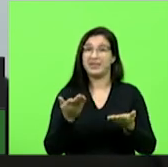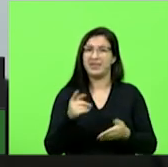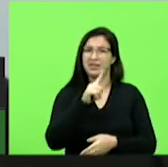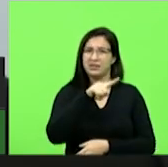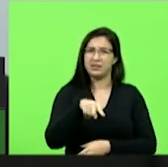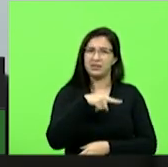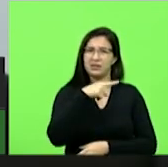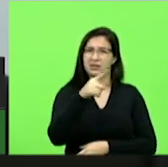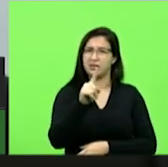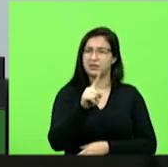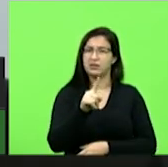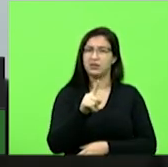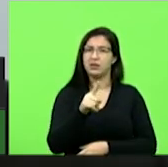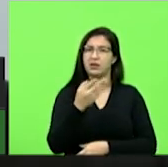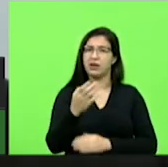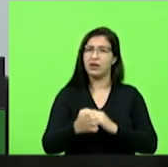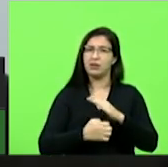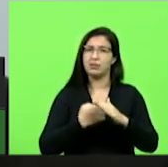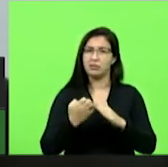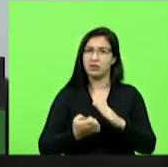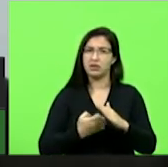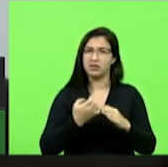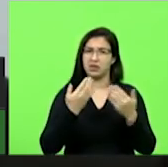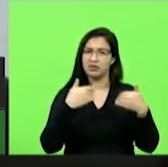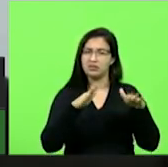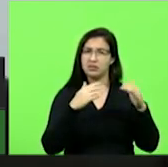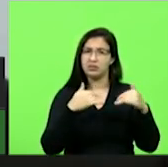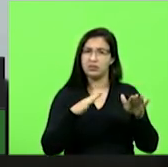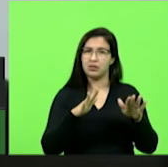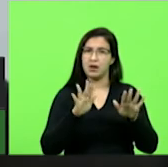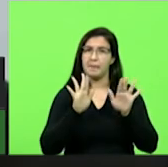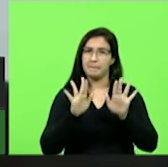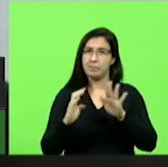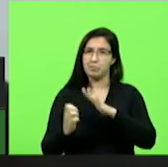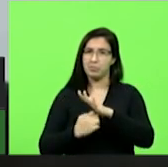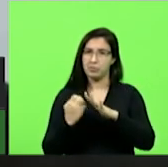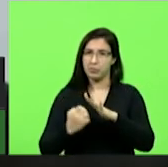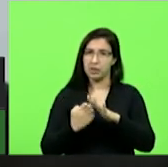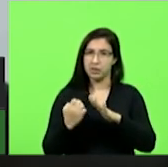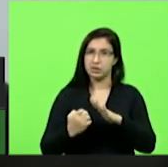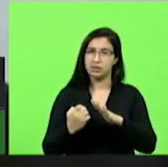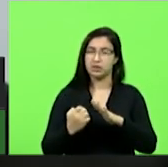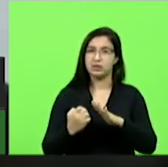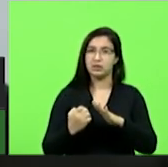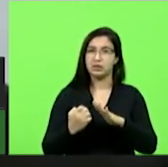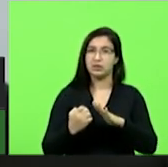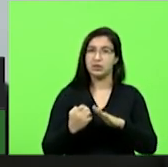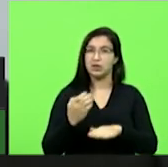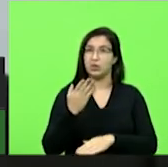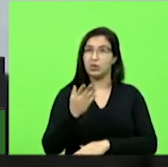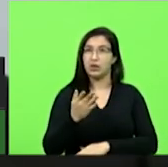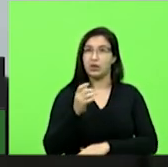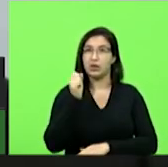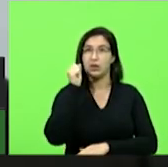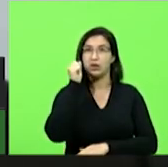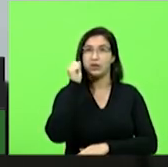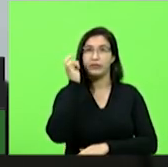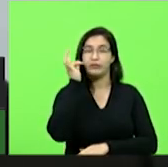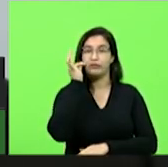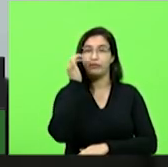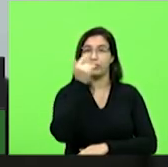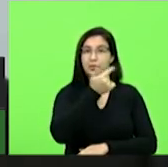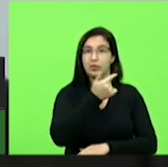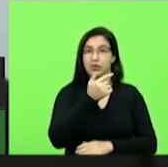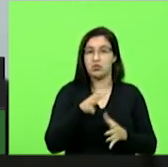as costas para o empresário. Mas não é o empresário que o deputado Fabiano da Luz colocou, que é o grande empresário